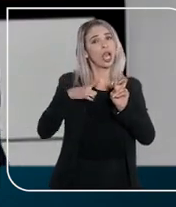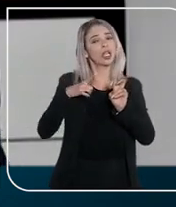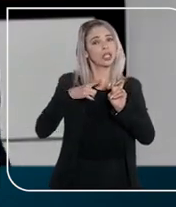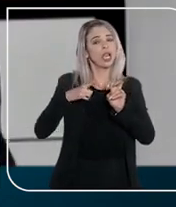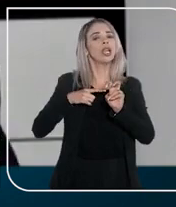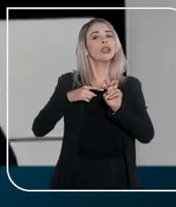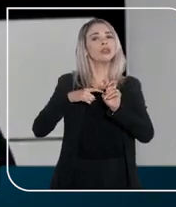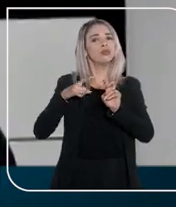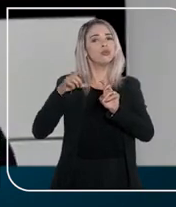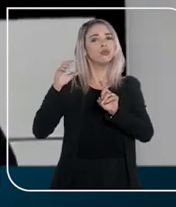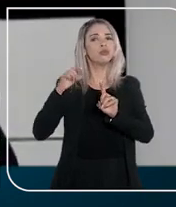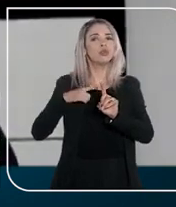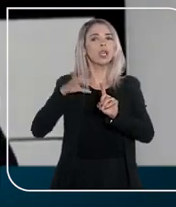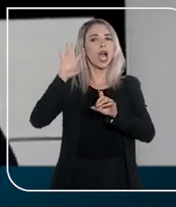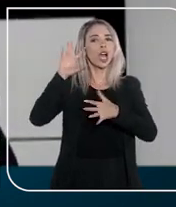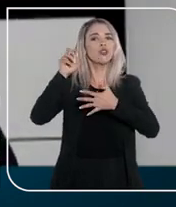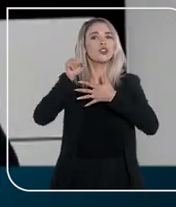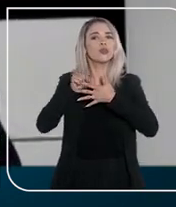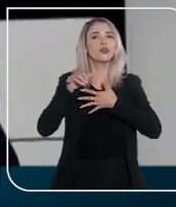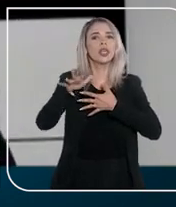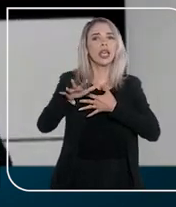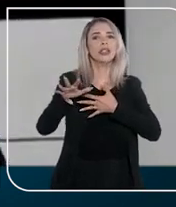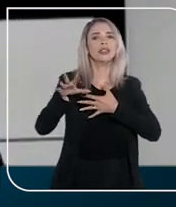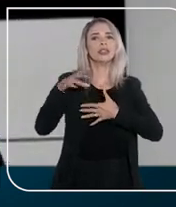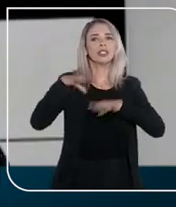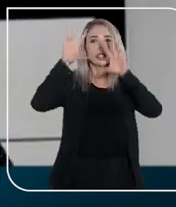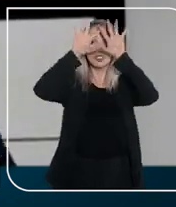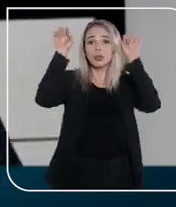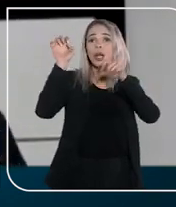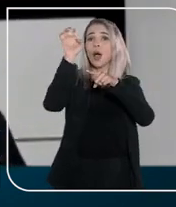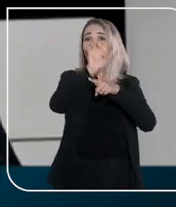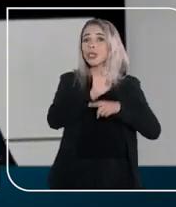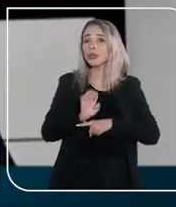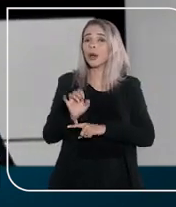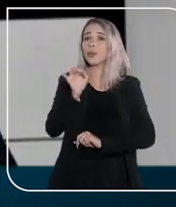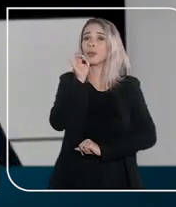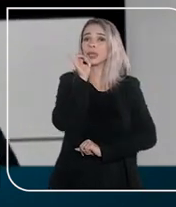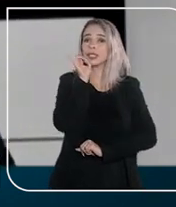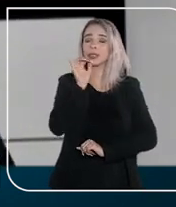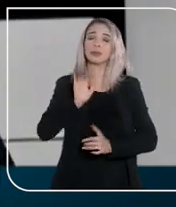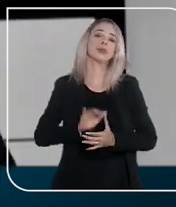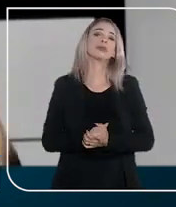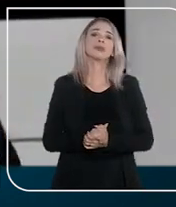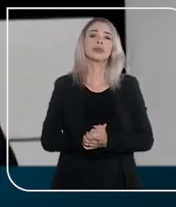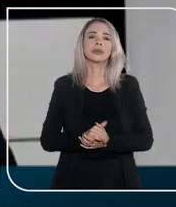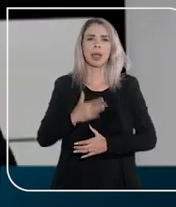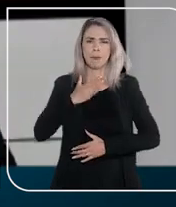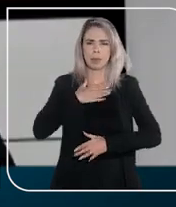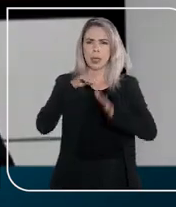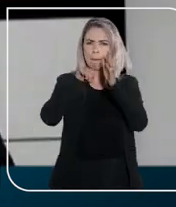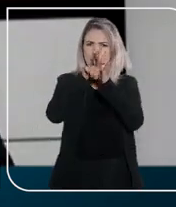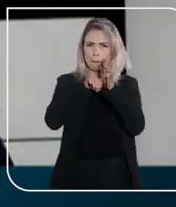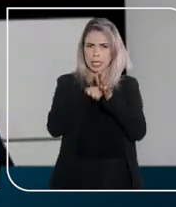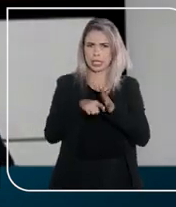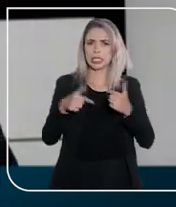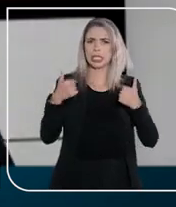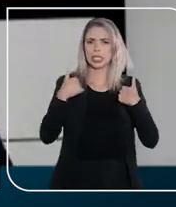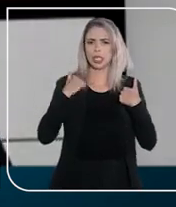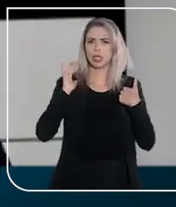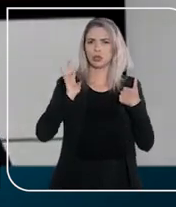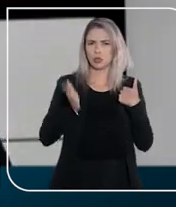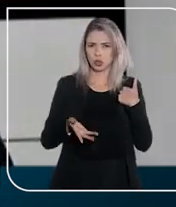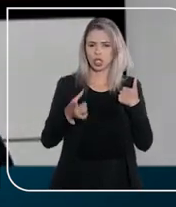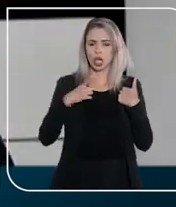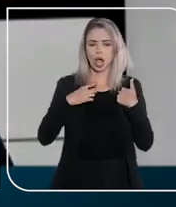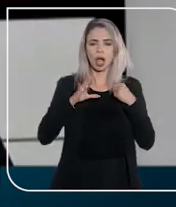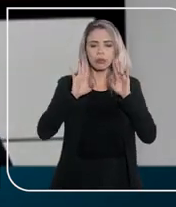orientar a jurisprudência dos tribunais estaduais. E eu destaco aqui, por exemplo, nas minhas pesquisas, até quando eu estava pesquisando para